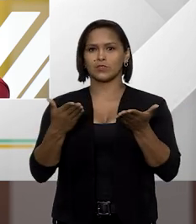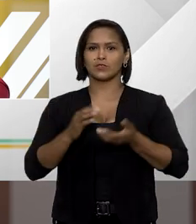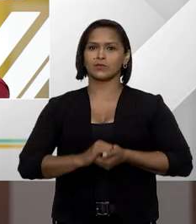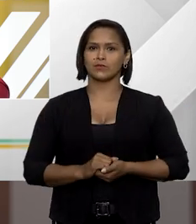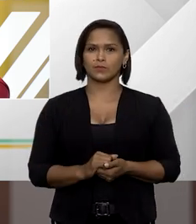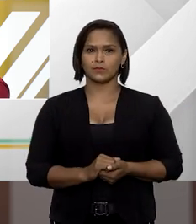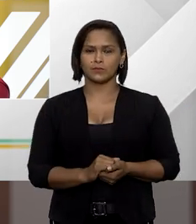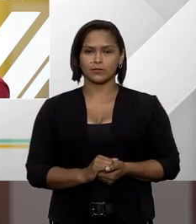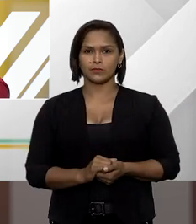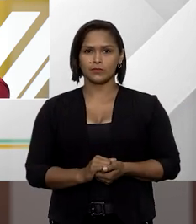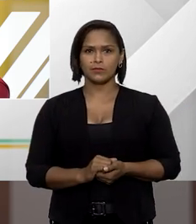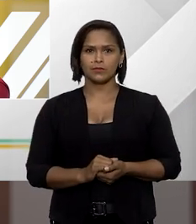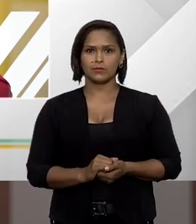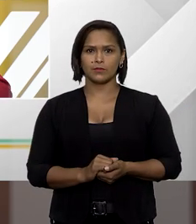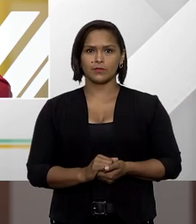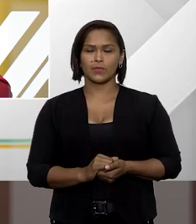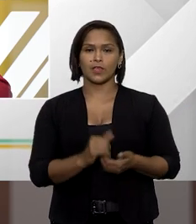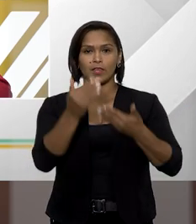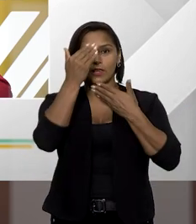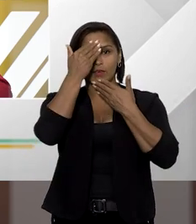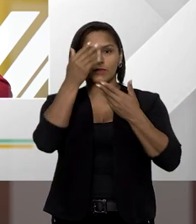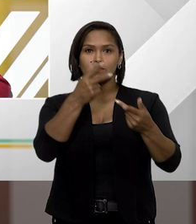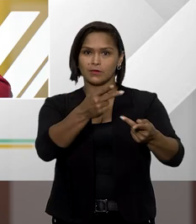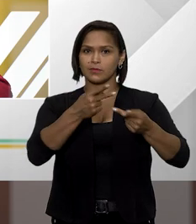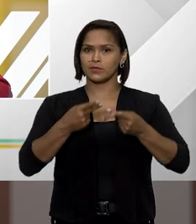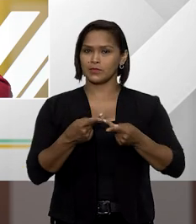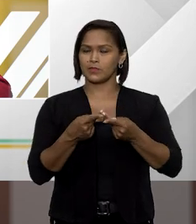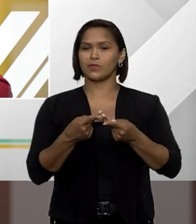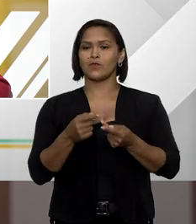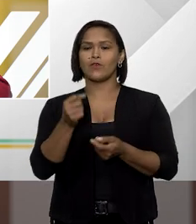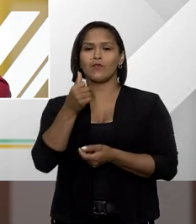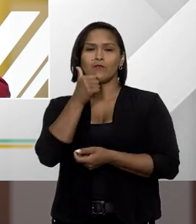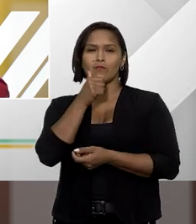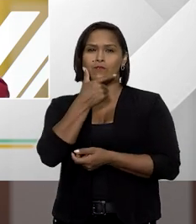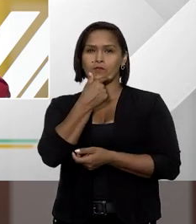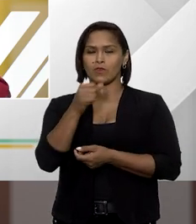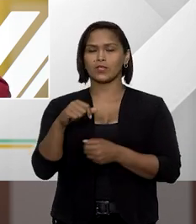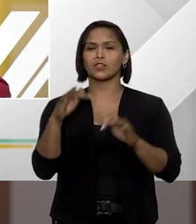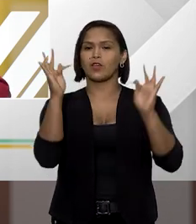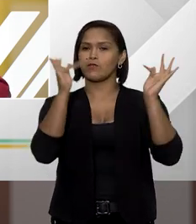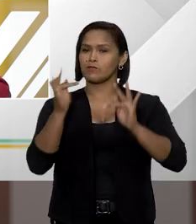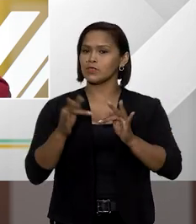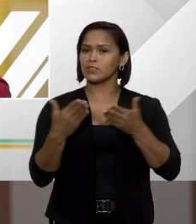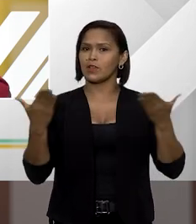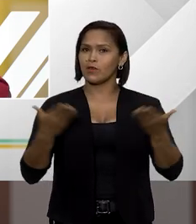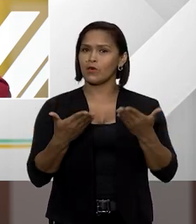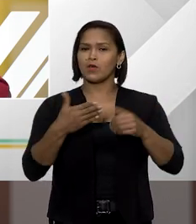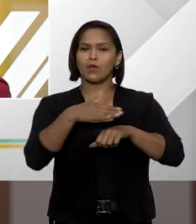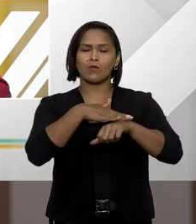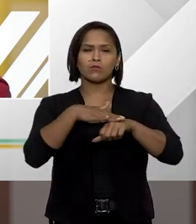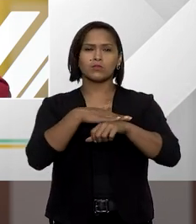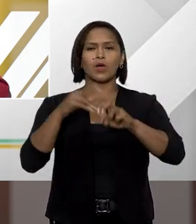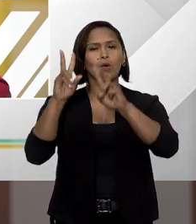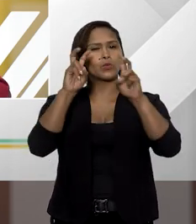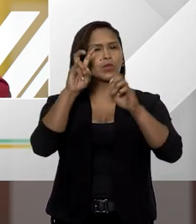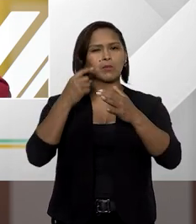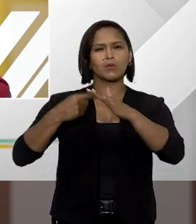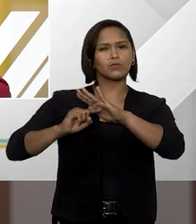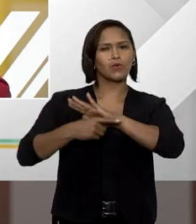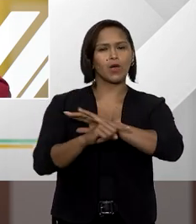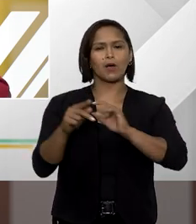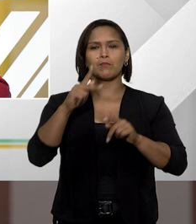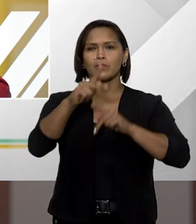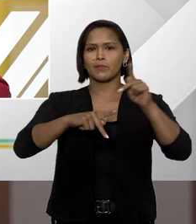René Souza. Eu que agradeço o convite, Fátima, Tiago. É uma alegria realmente podermos debater um assunto que toca tão fundo a